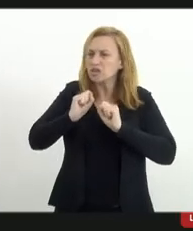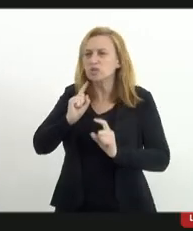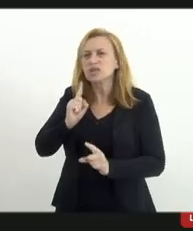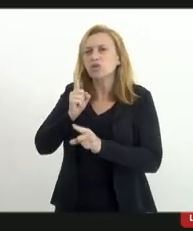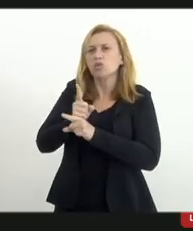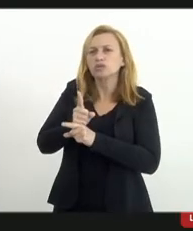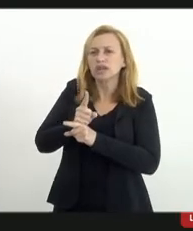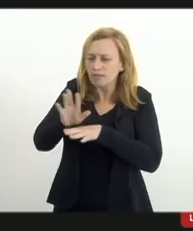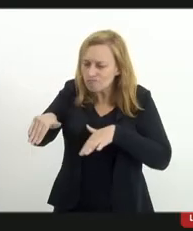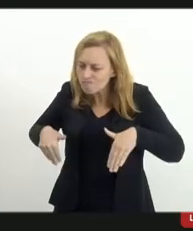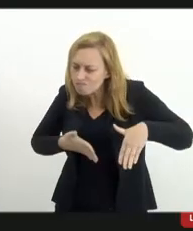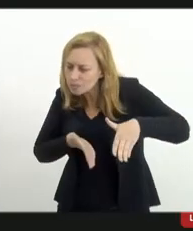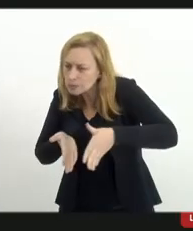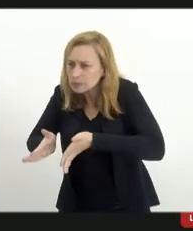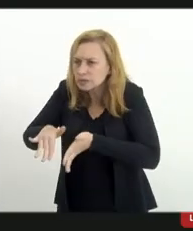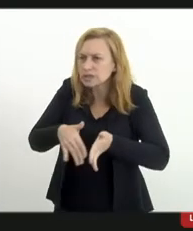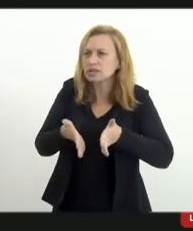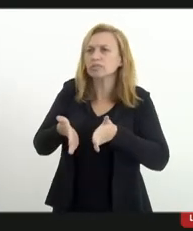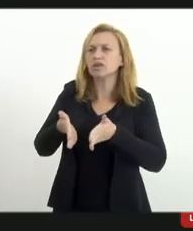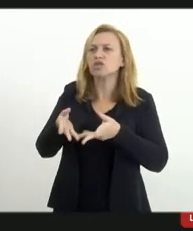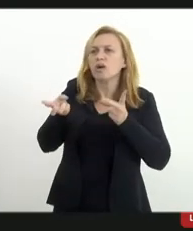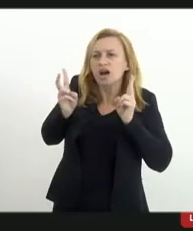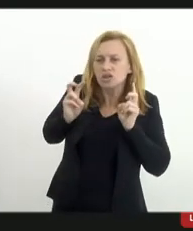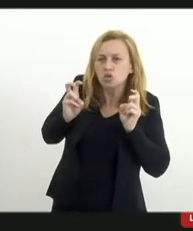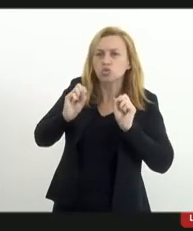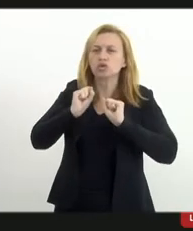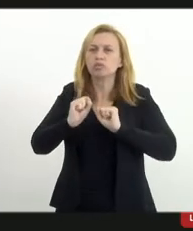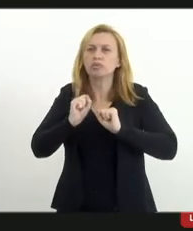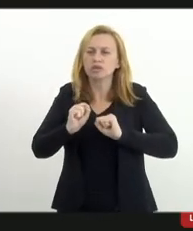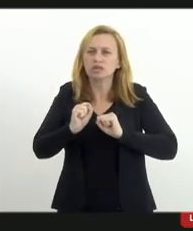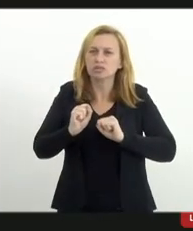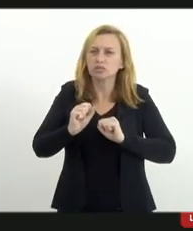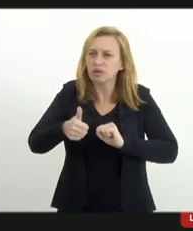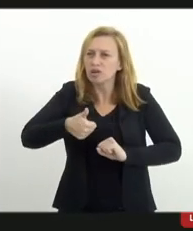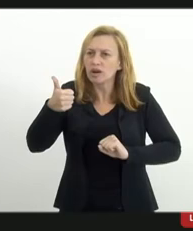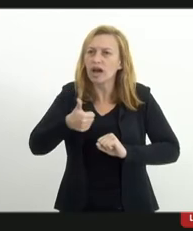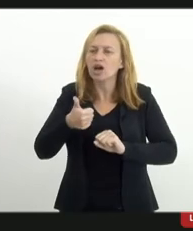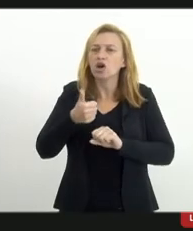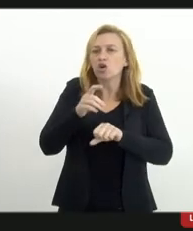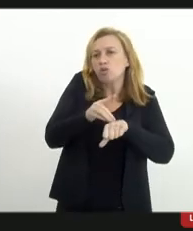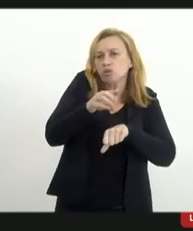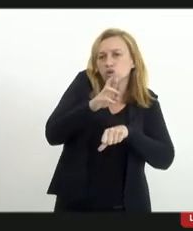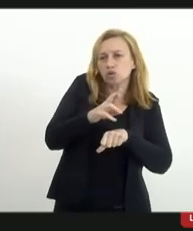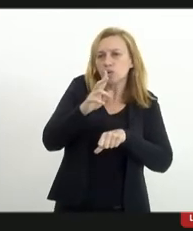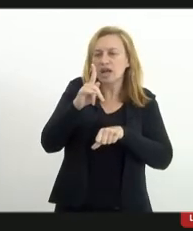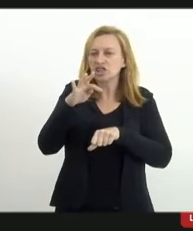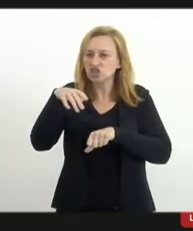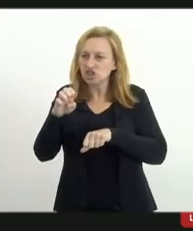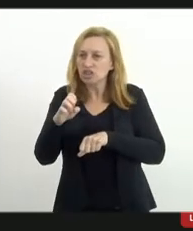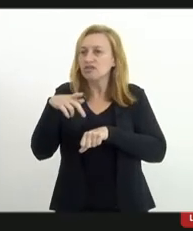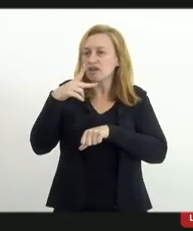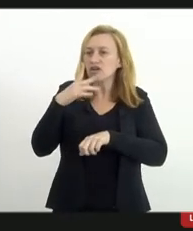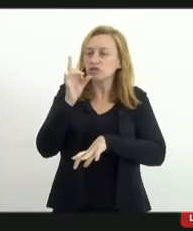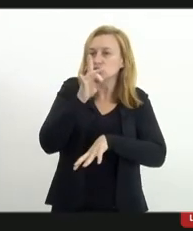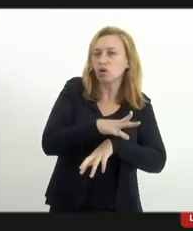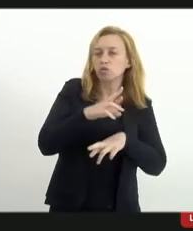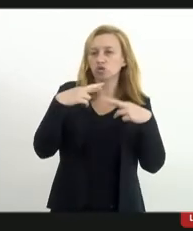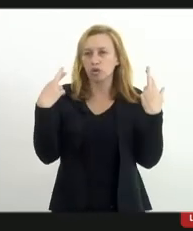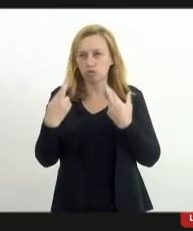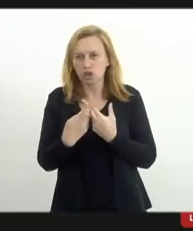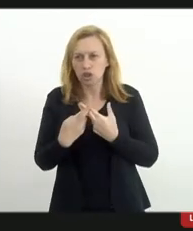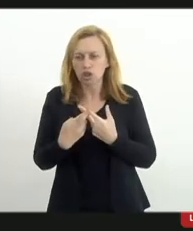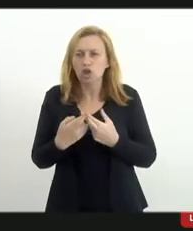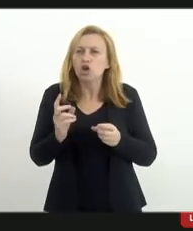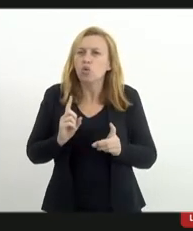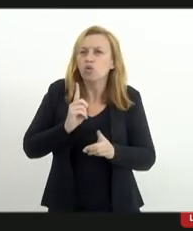ali alguma questão que, como o doutor Cristiano Gadelha colocou na última reunião,